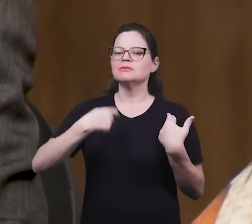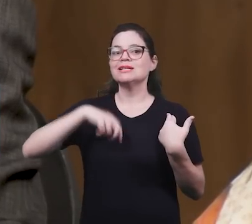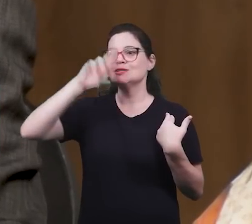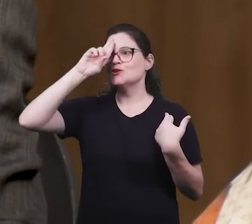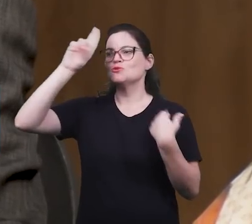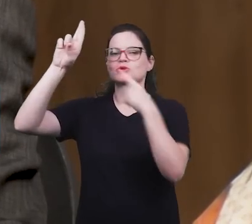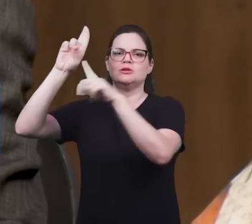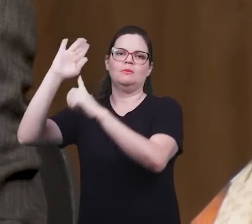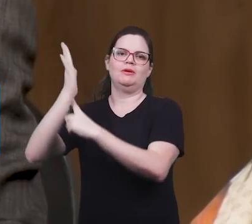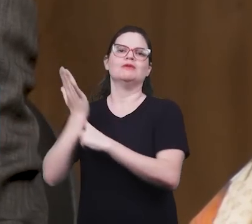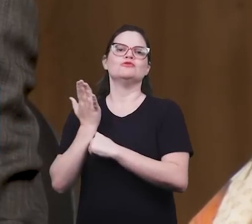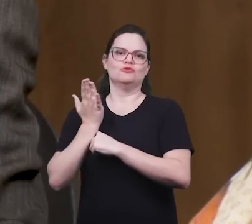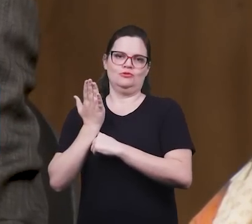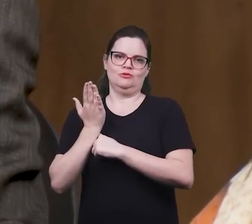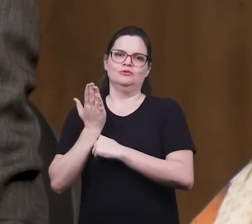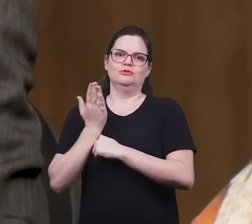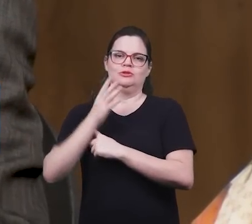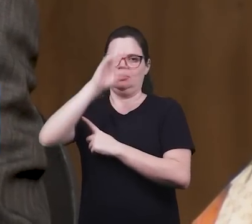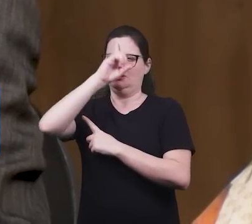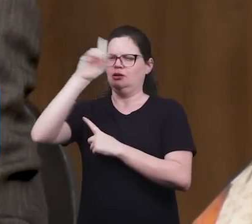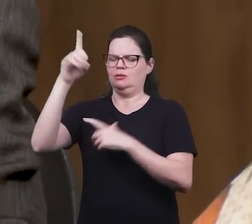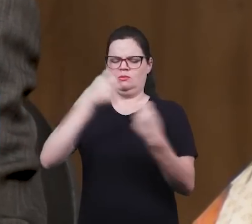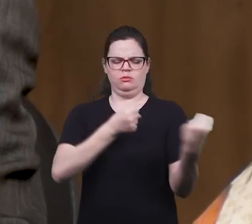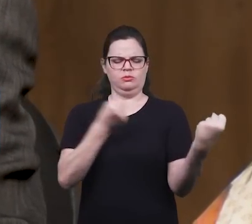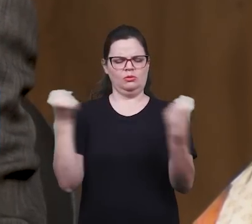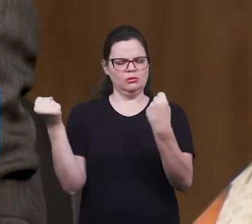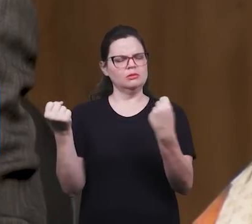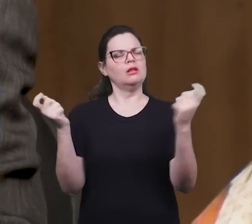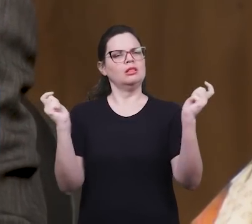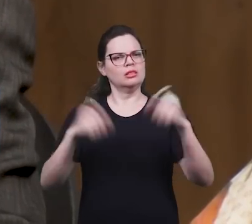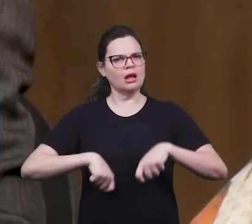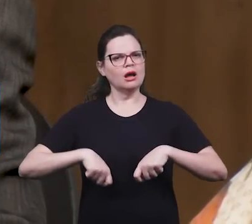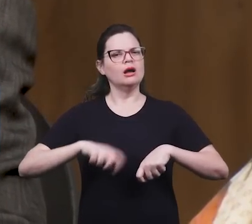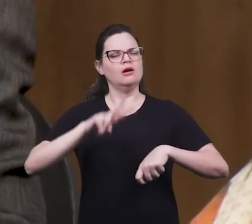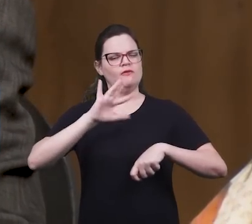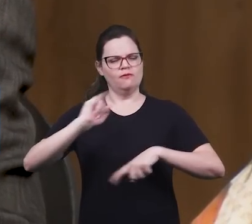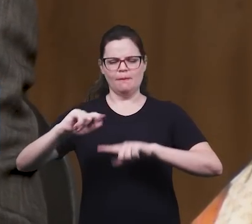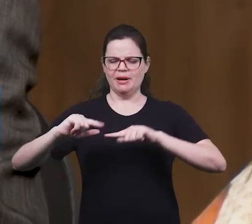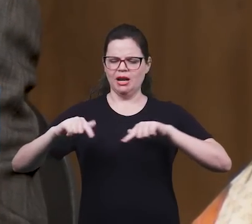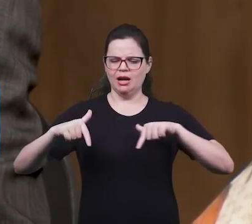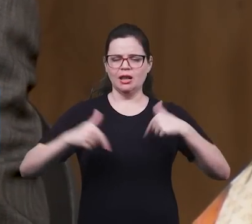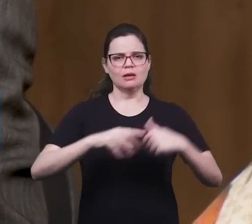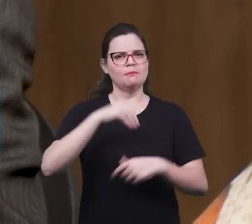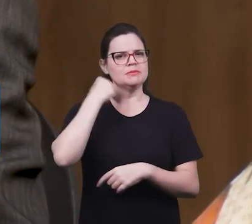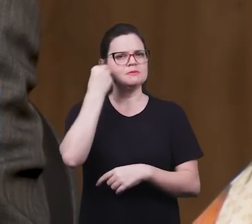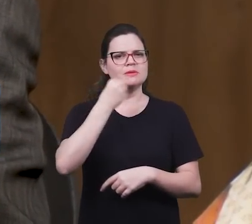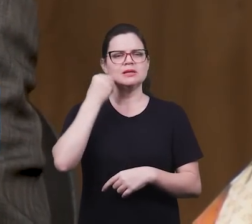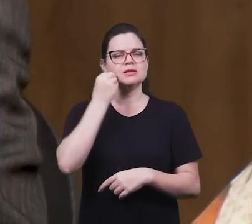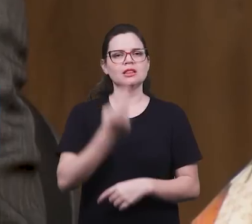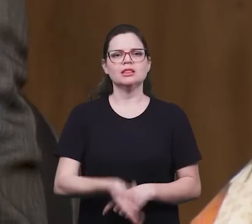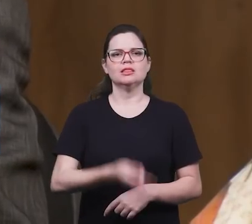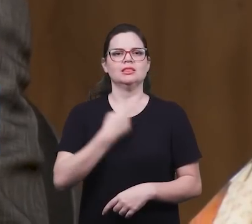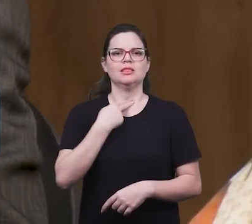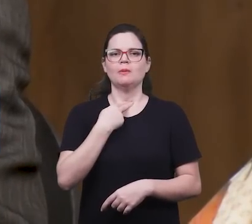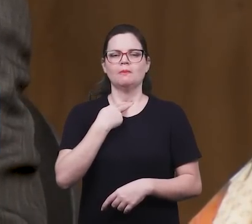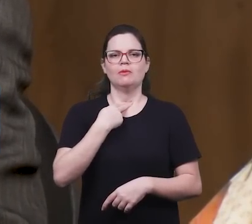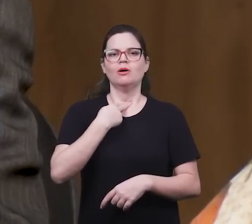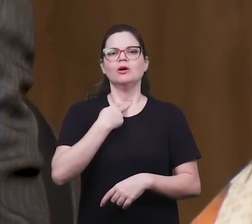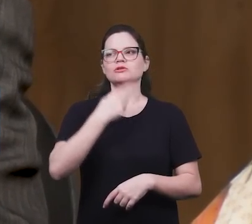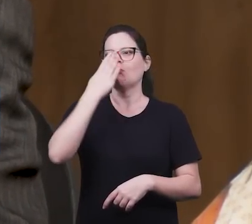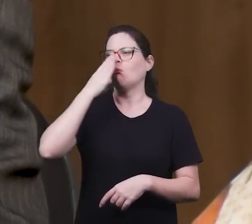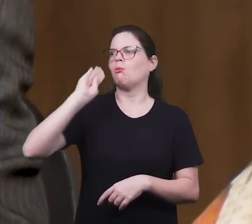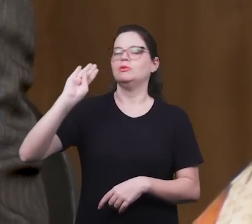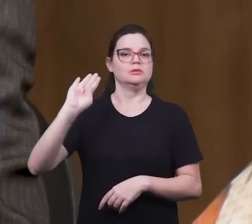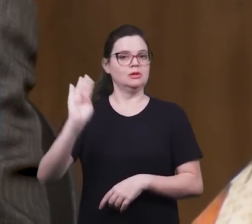com a ajuda do Senhor, e o Deus é poderoso para fazer isso, né? Isso é uma experiência que até não podemos deixar de transmitir para os nossos jovens